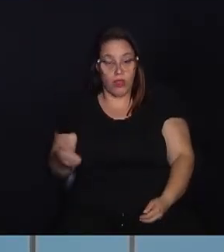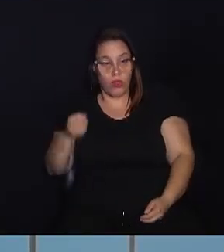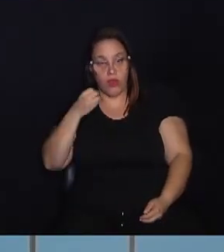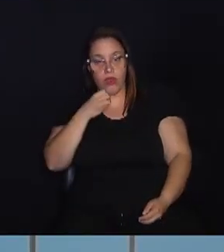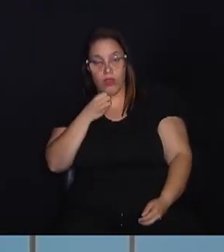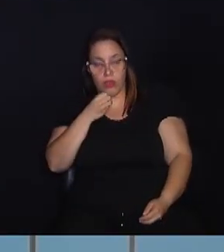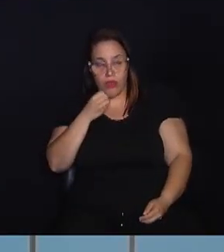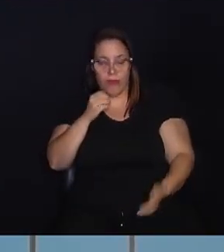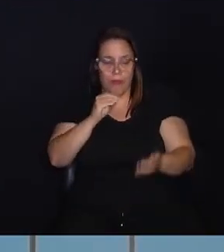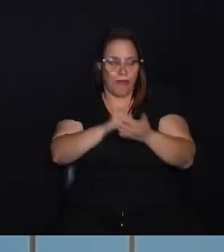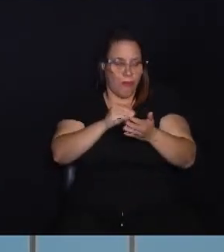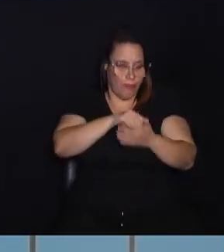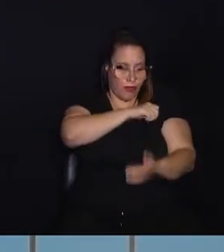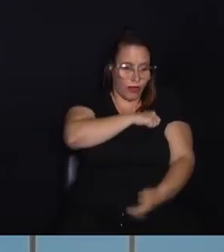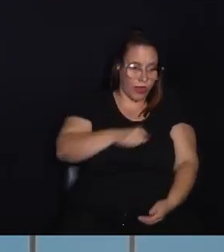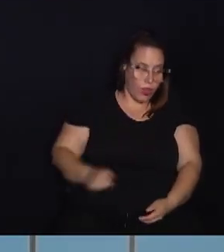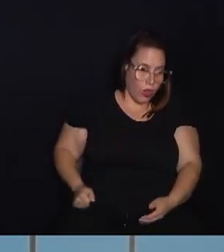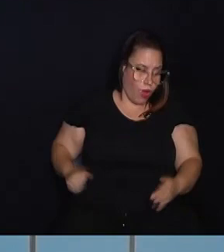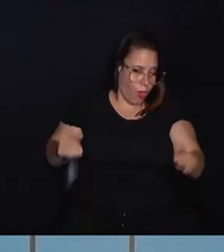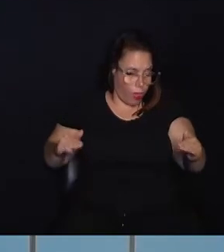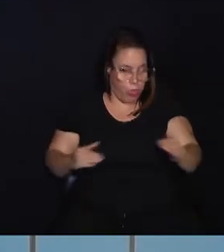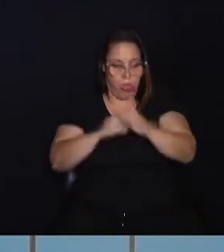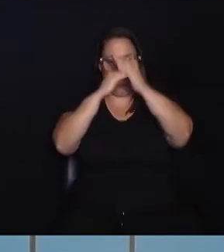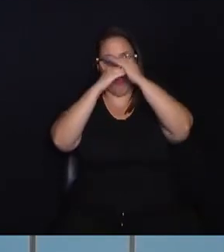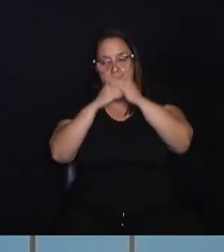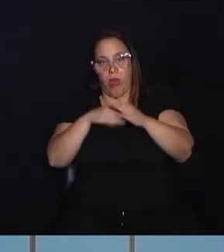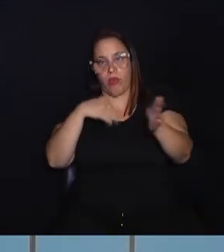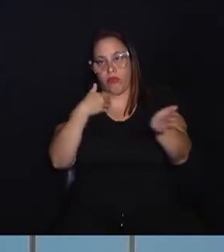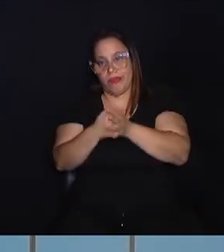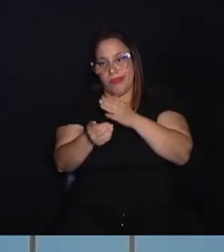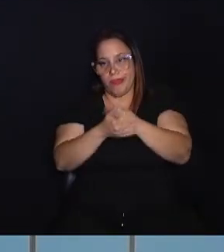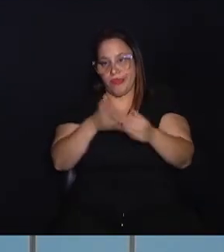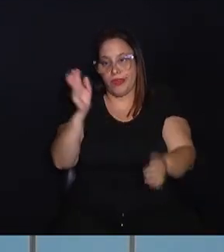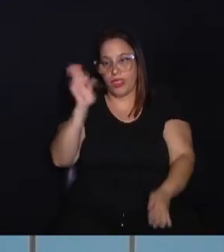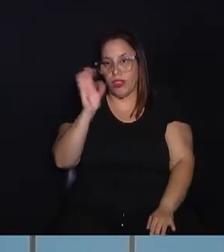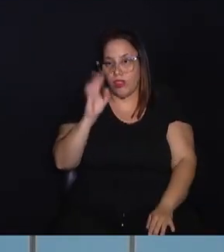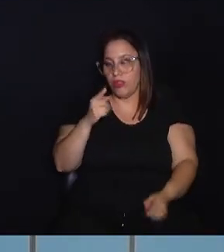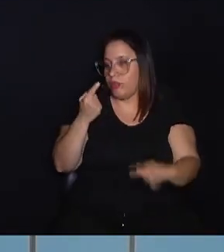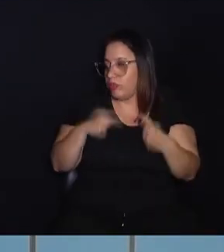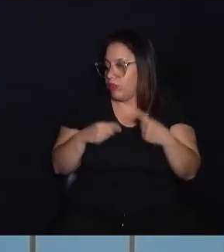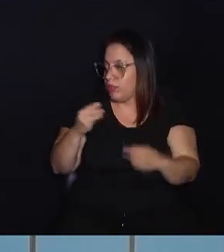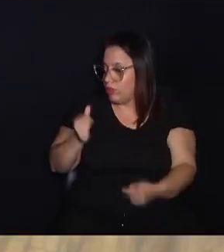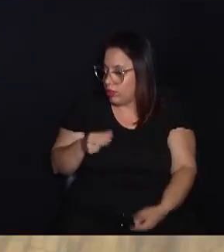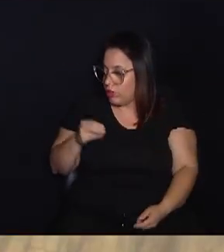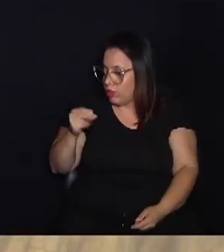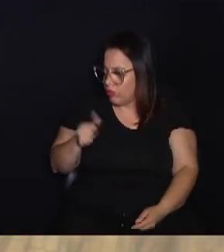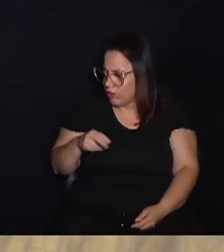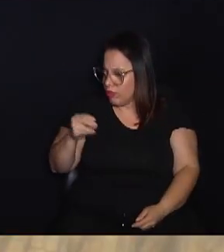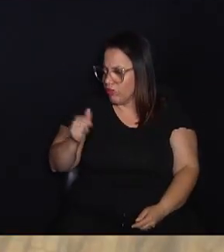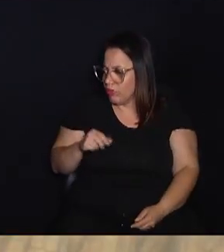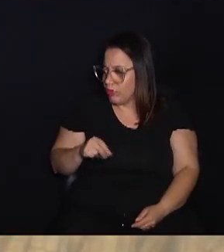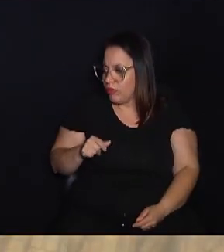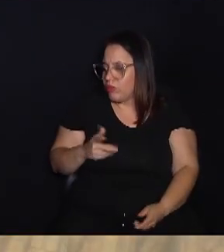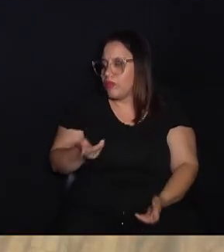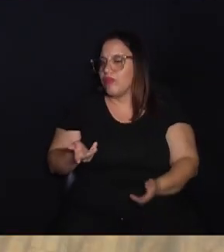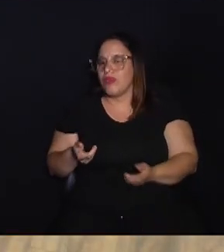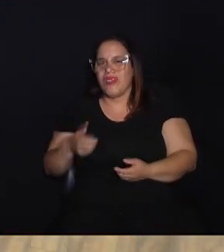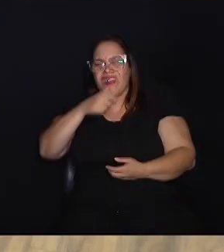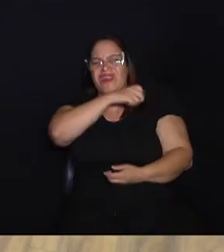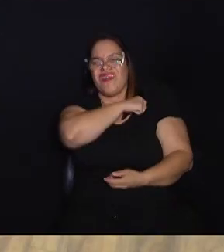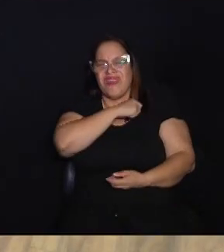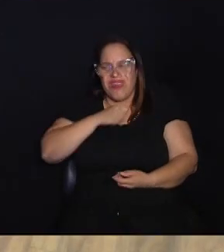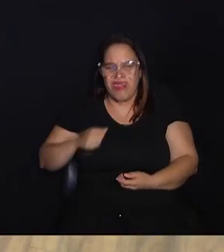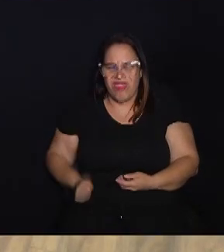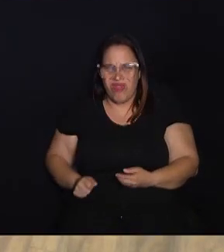mal. Você tomar uma porrada de frente e um abraço. Né? E se discutiu isso na época, né? Pô, mas vou ter que passar um negócio aqui, vai amassar